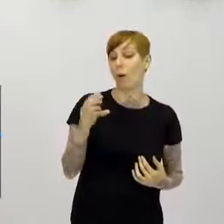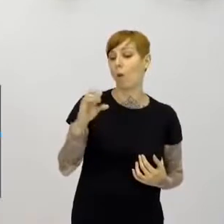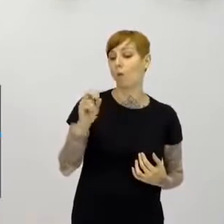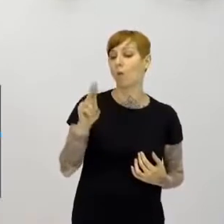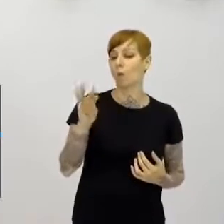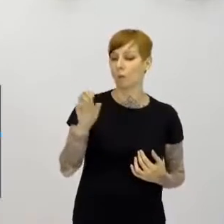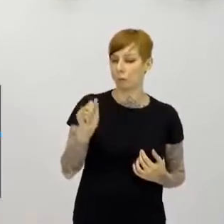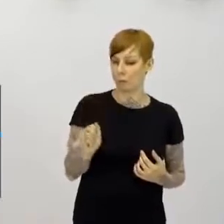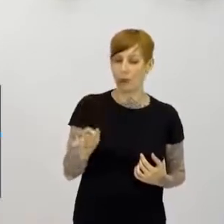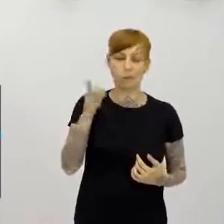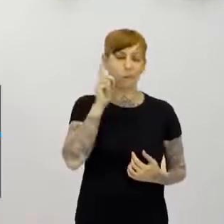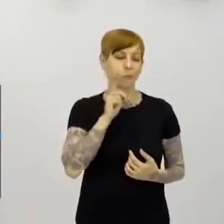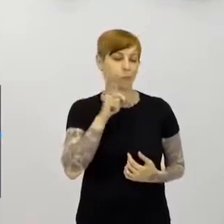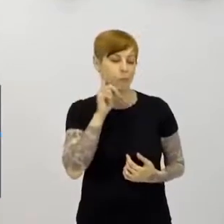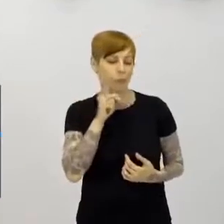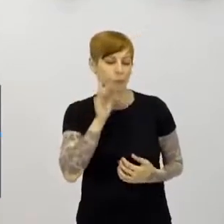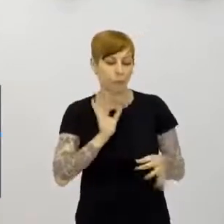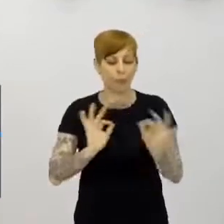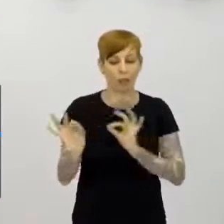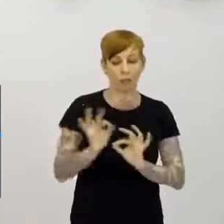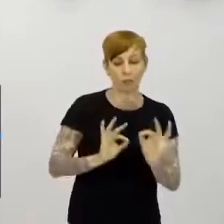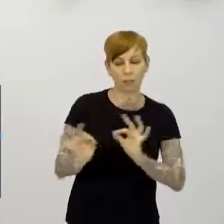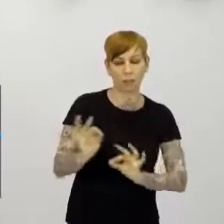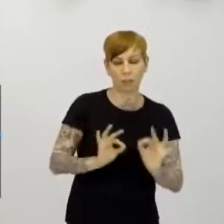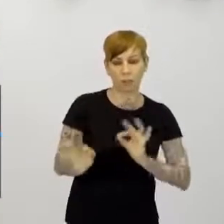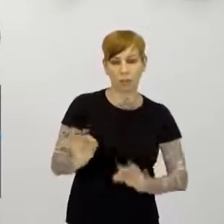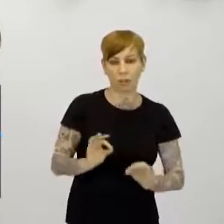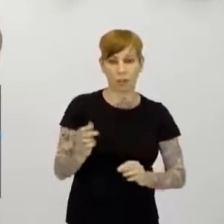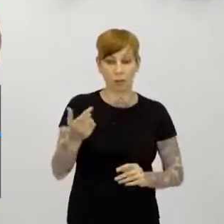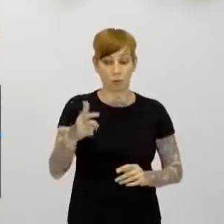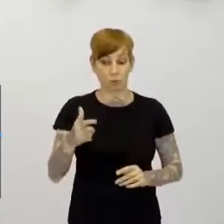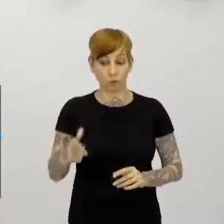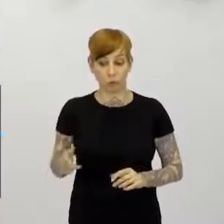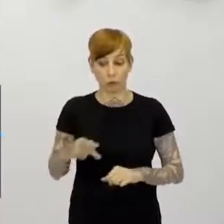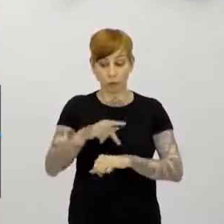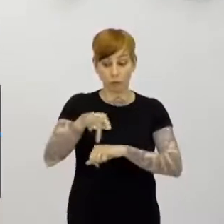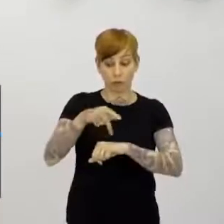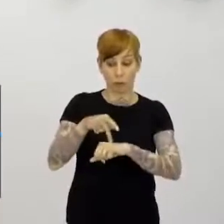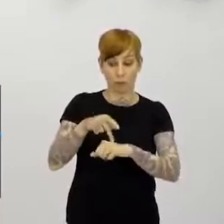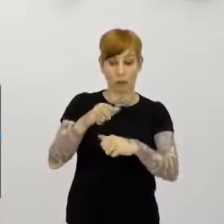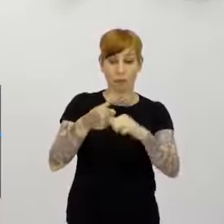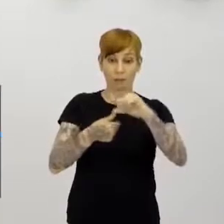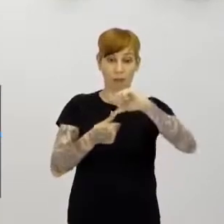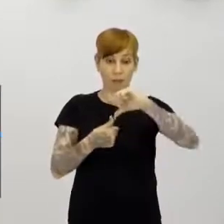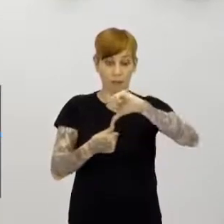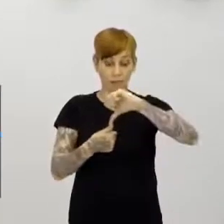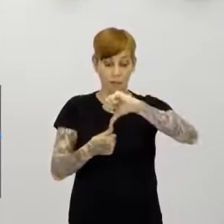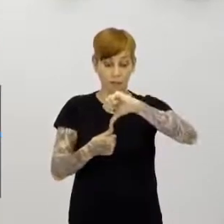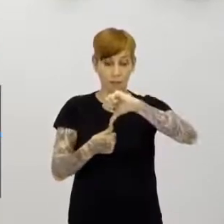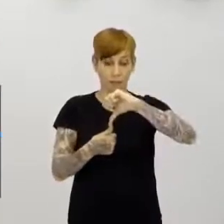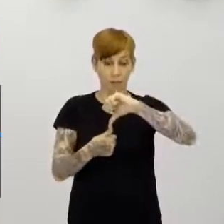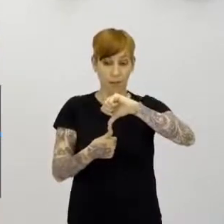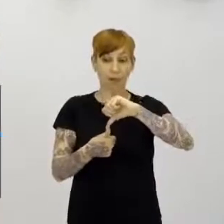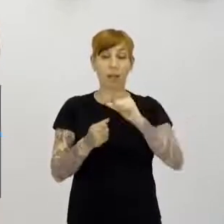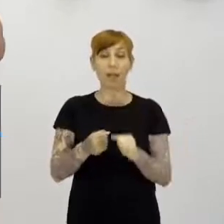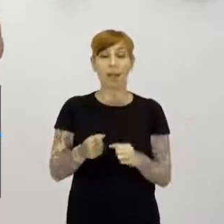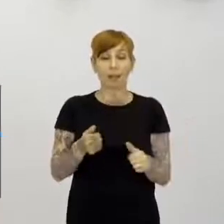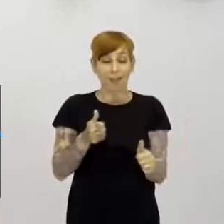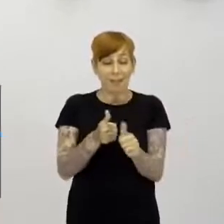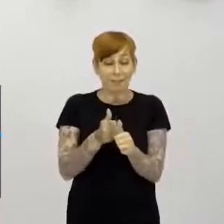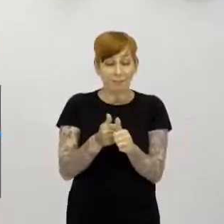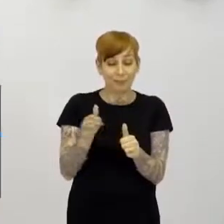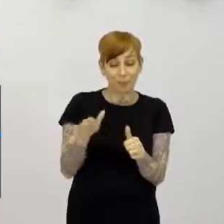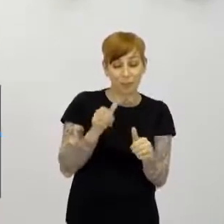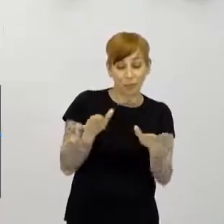Unidos começam a fazer um plano para que os países da América Latina se tornem mais aliados, mais próximos